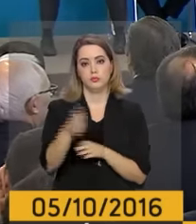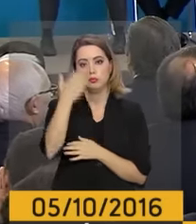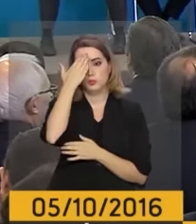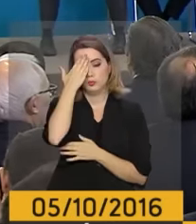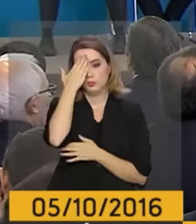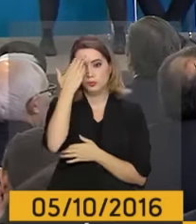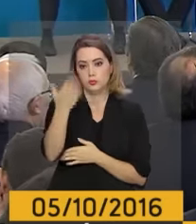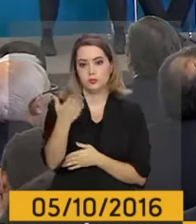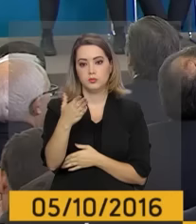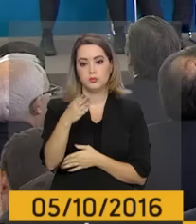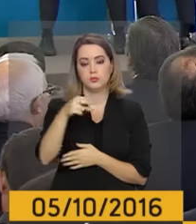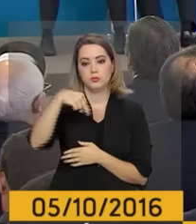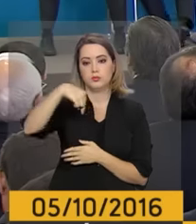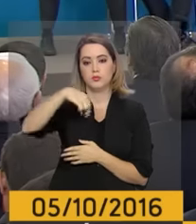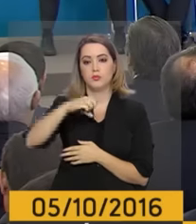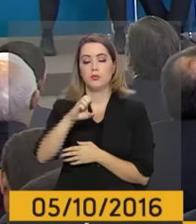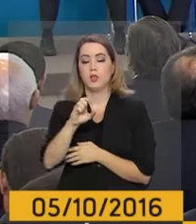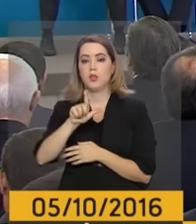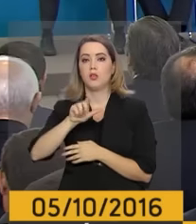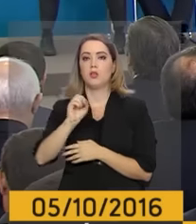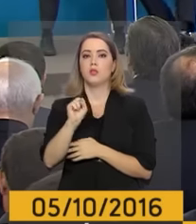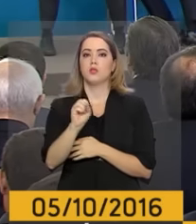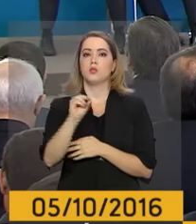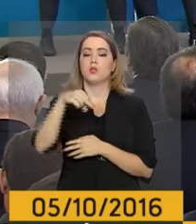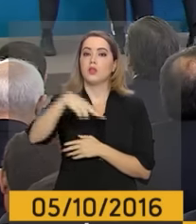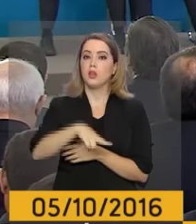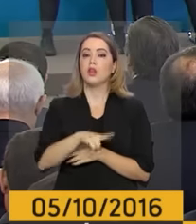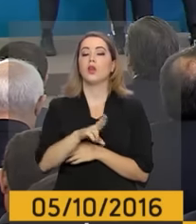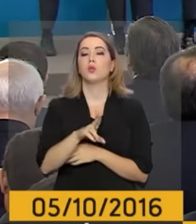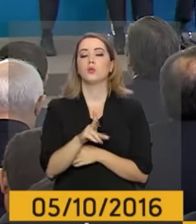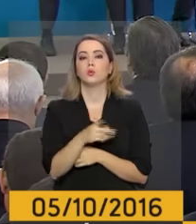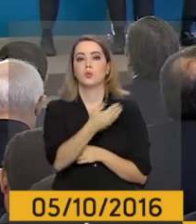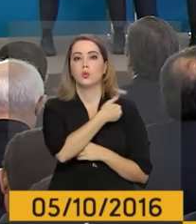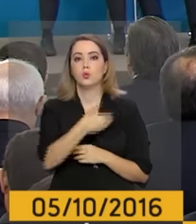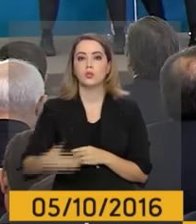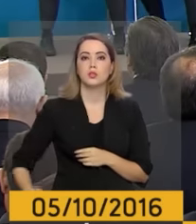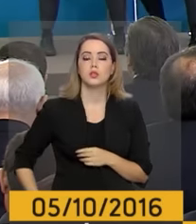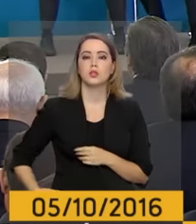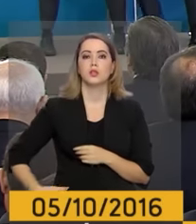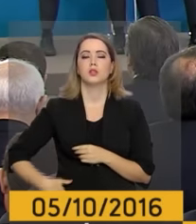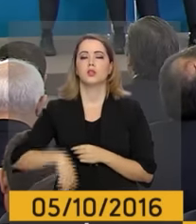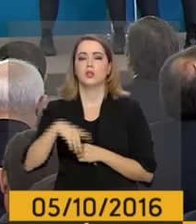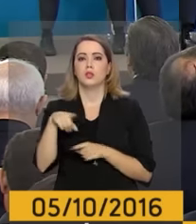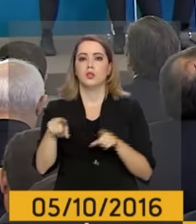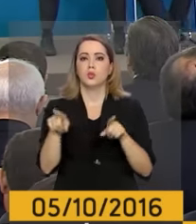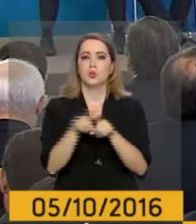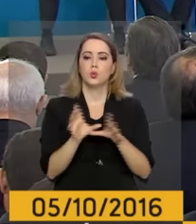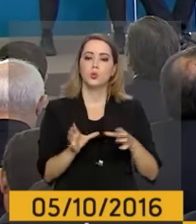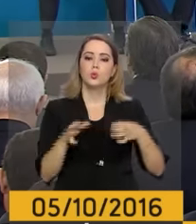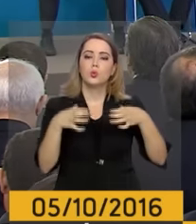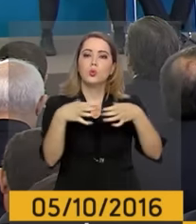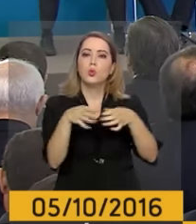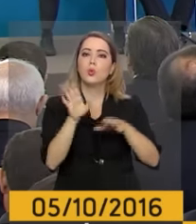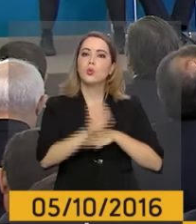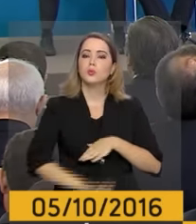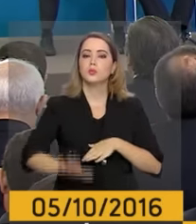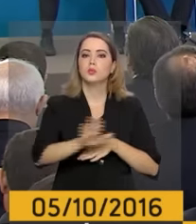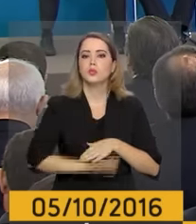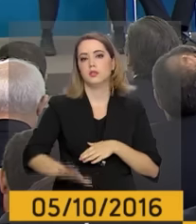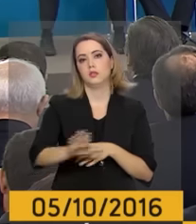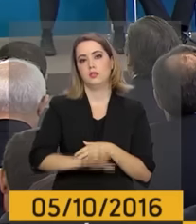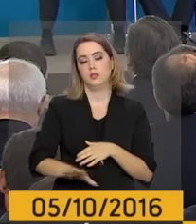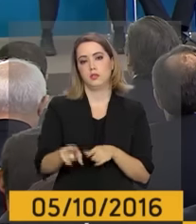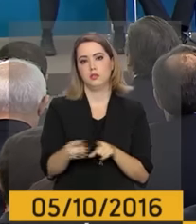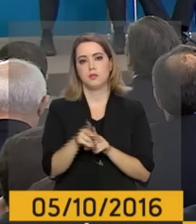Neumann, coordenador da Pastoral da Criança, que foi a primeira instituição no Brasil a voltar